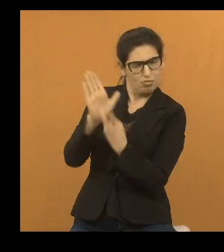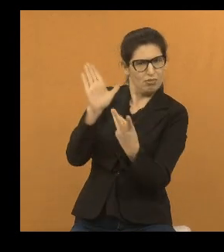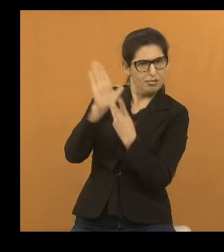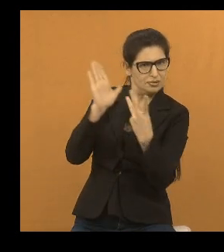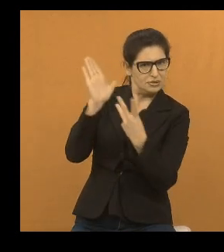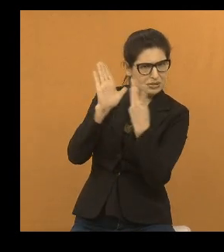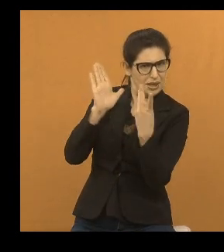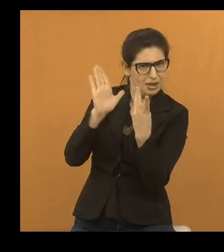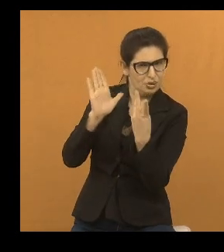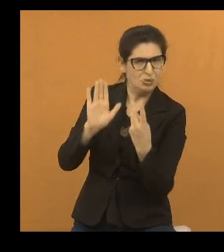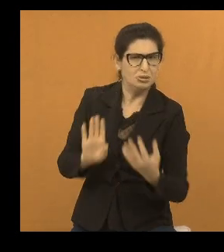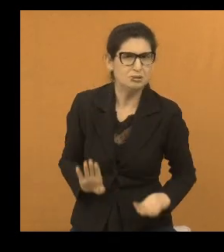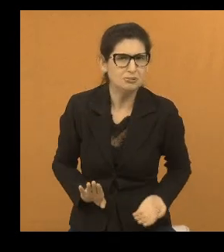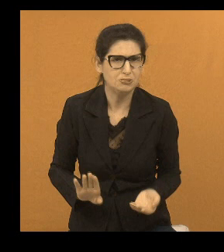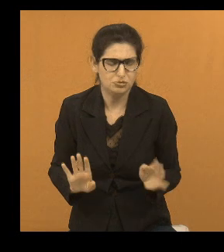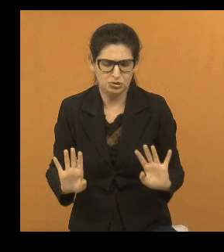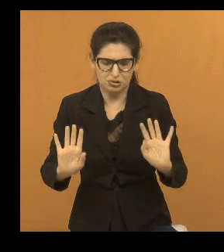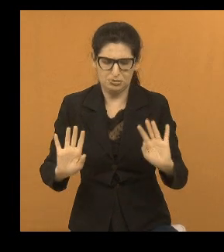ocupação restrita.